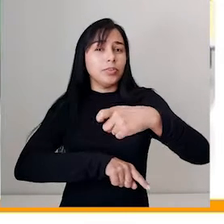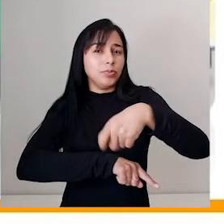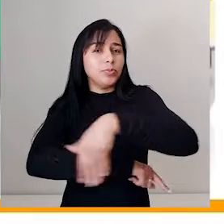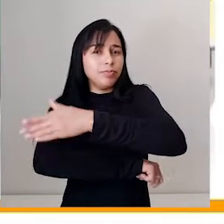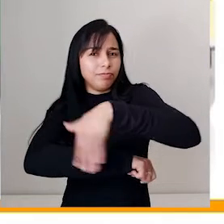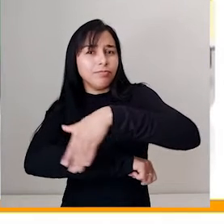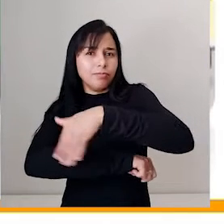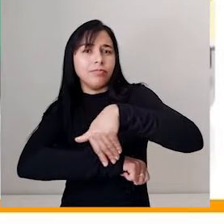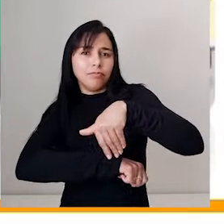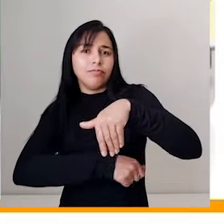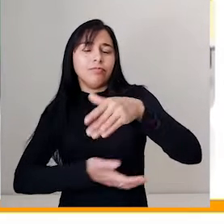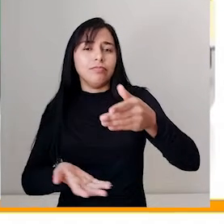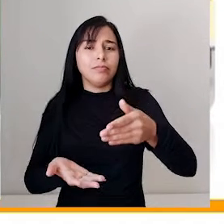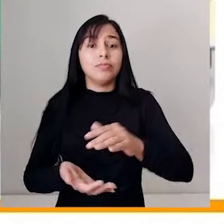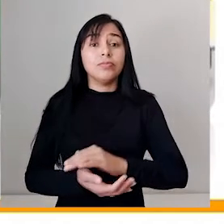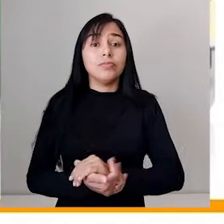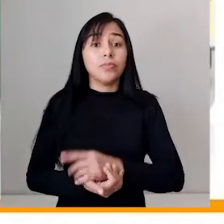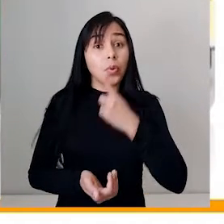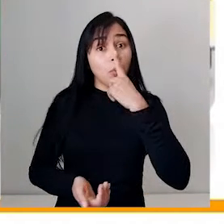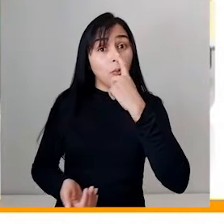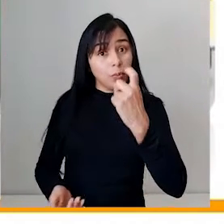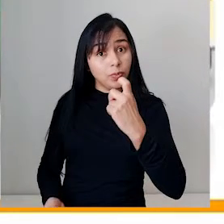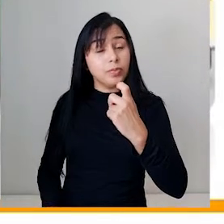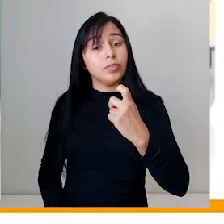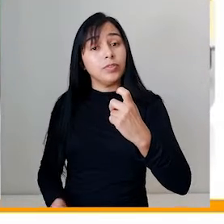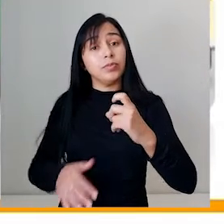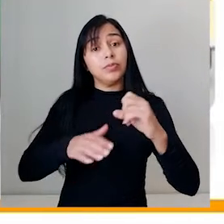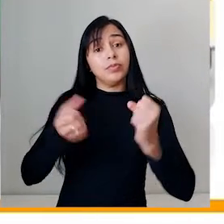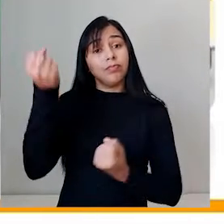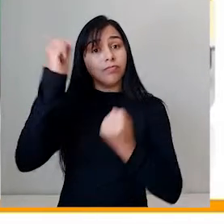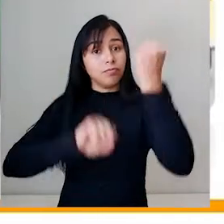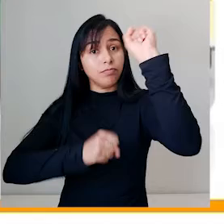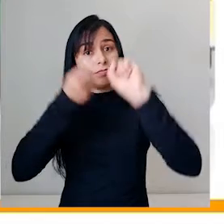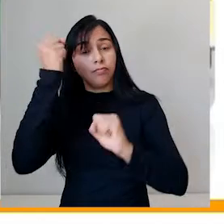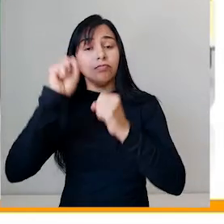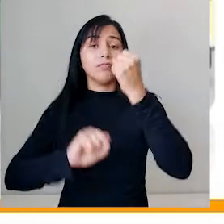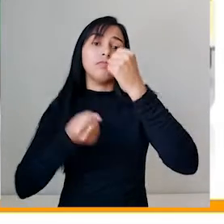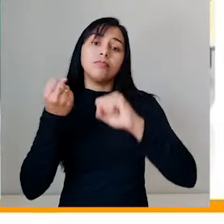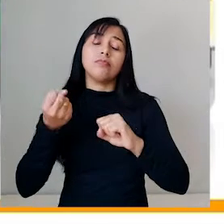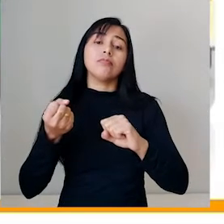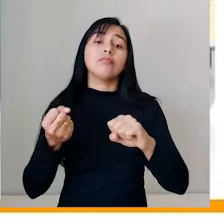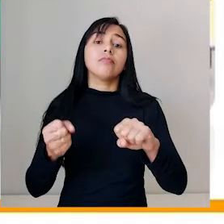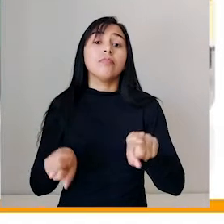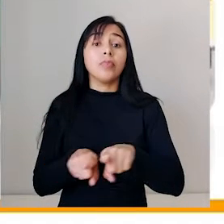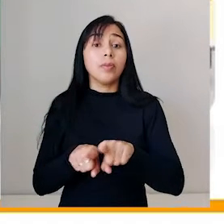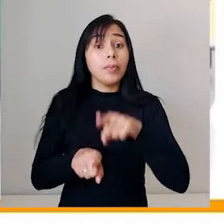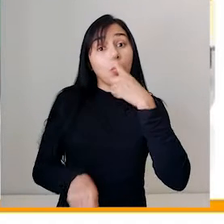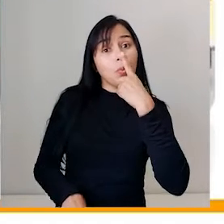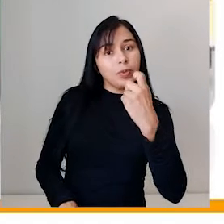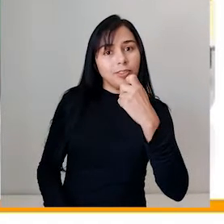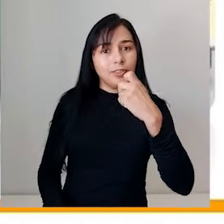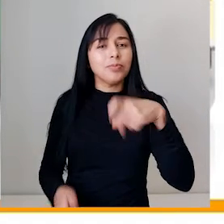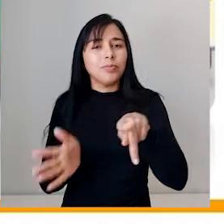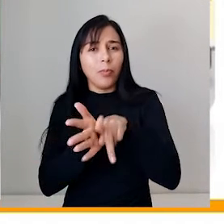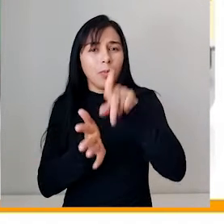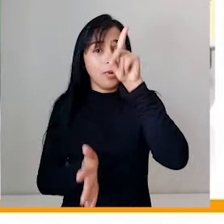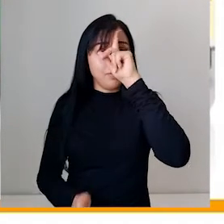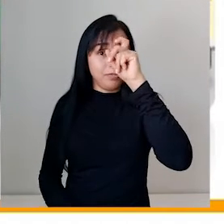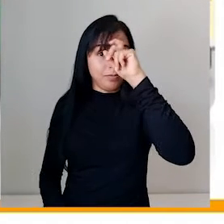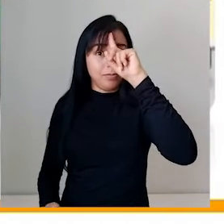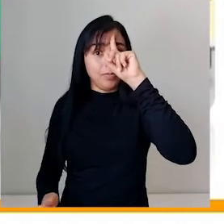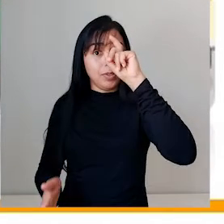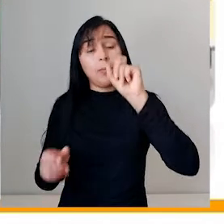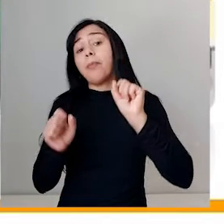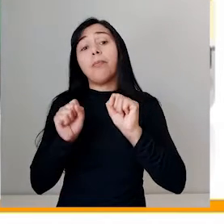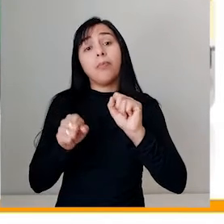vias. Lixo industrial, produzido nas indústrias. Lixo hospitalar, que pode